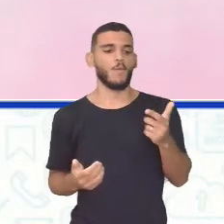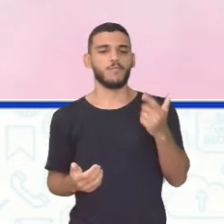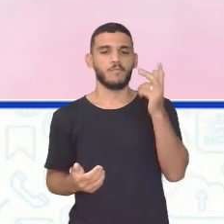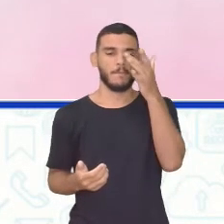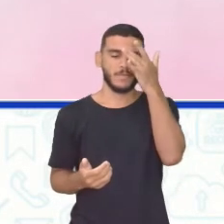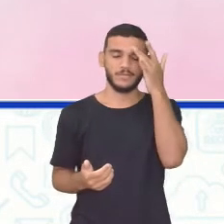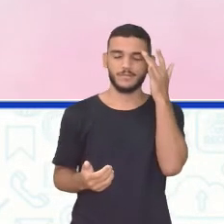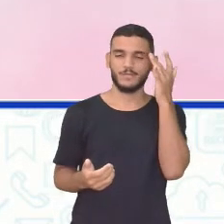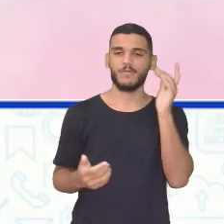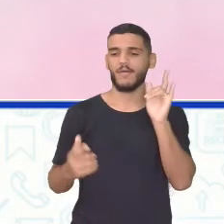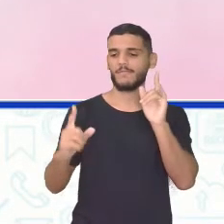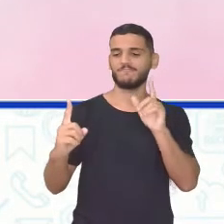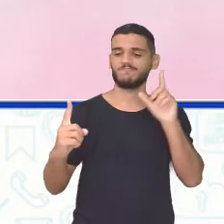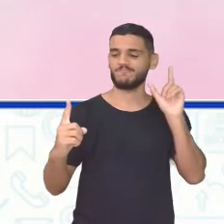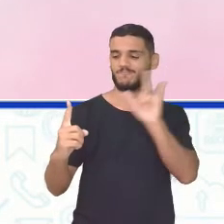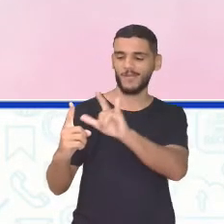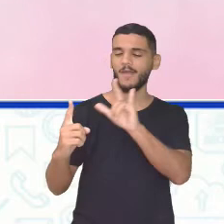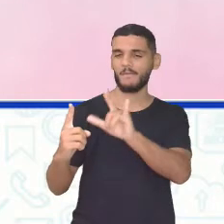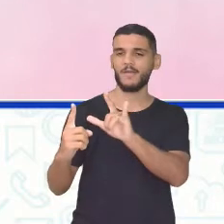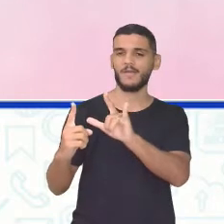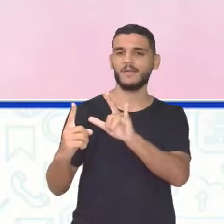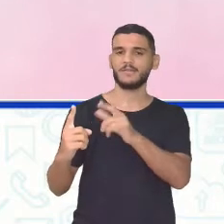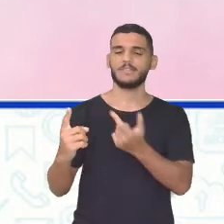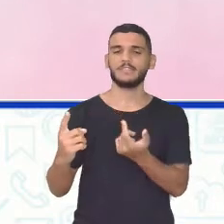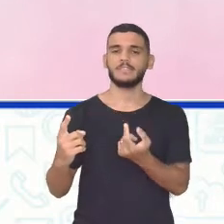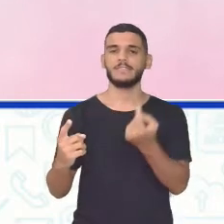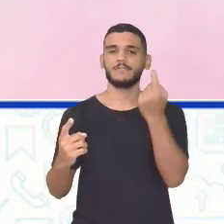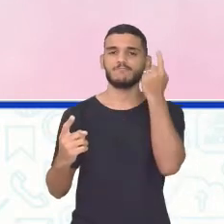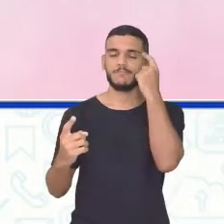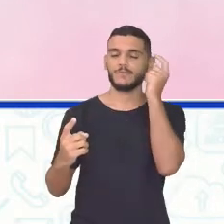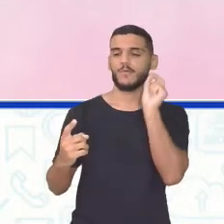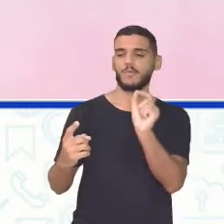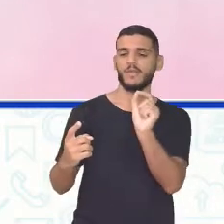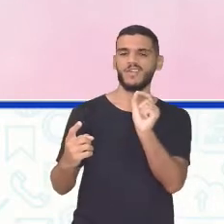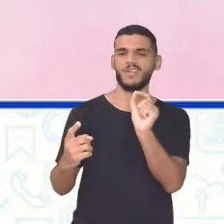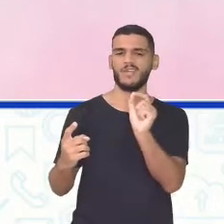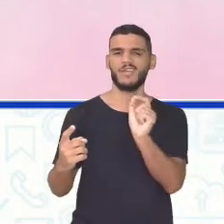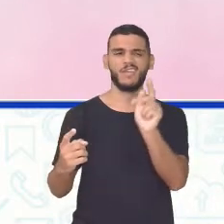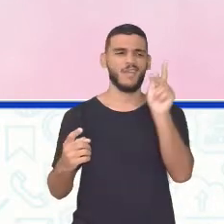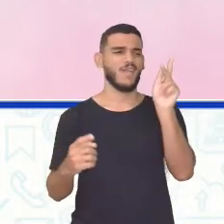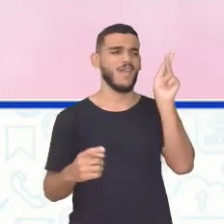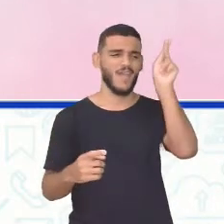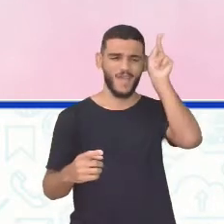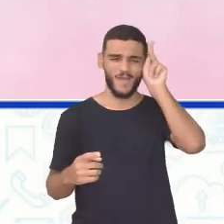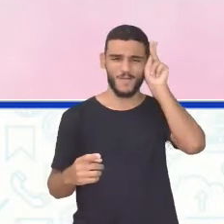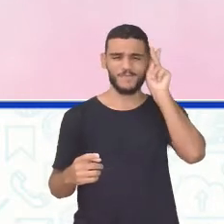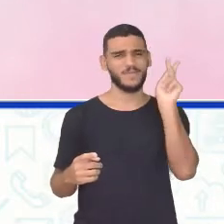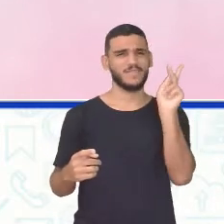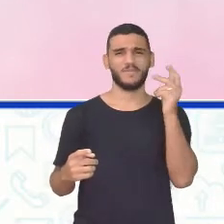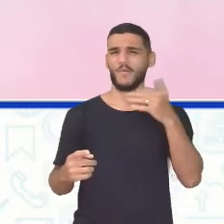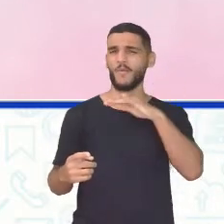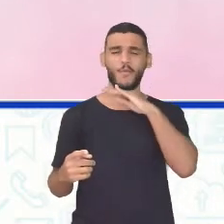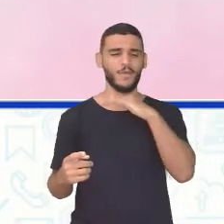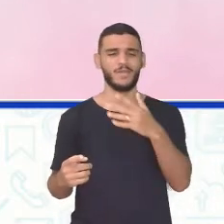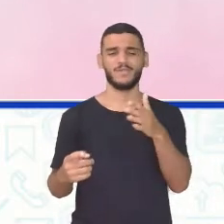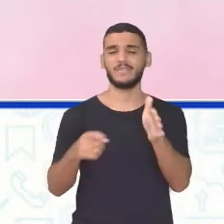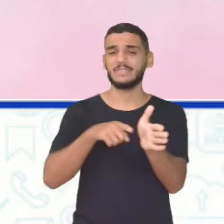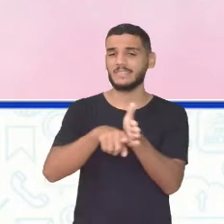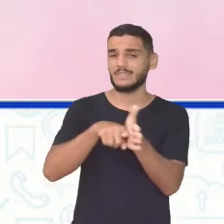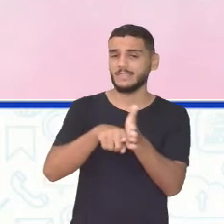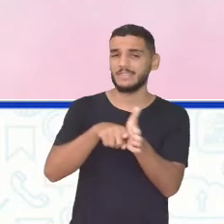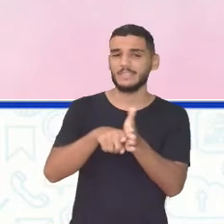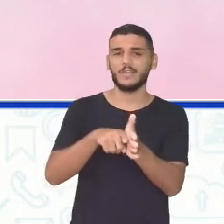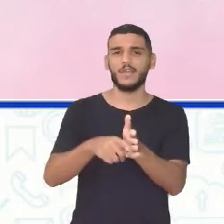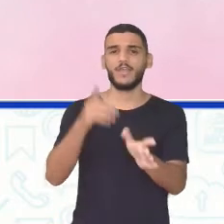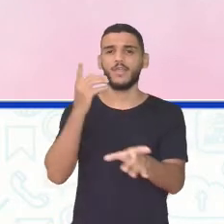só tinha uma filha, né? Achou logo que o príncipe não servia. Mandou investigar e descobriu que o rapaz não tinha acabado